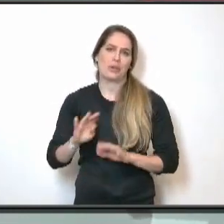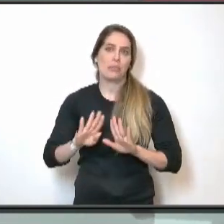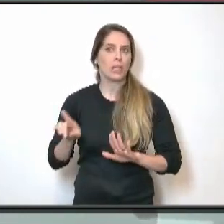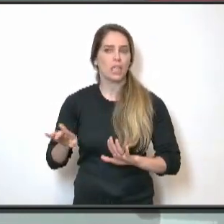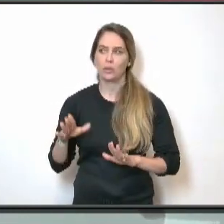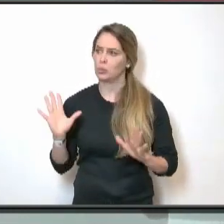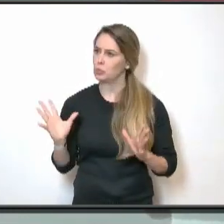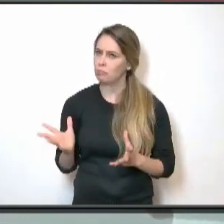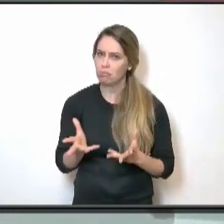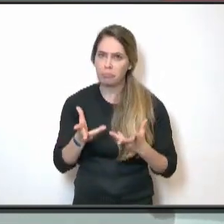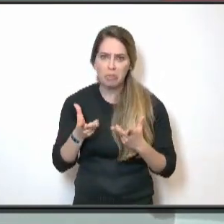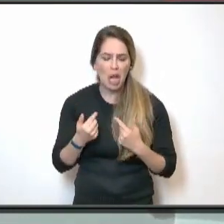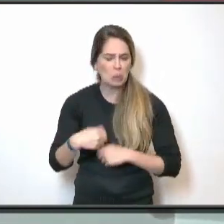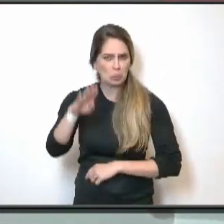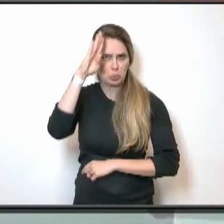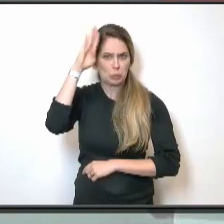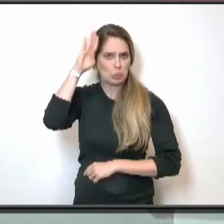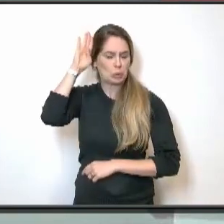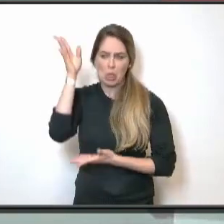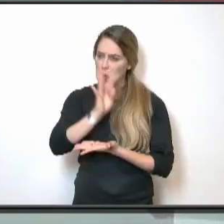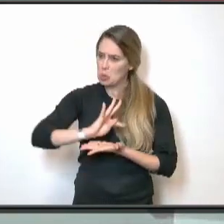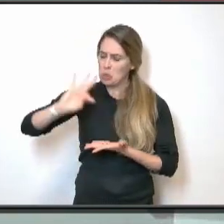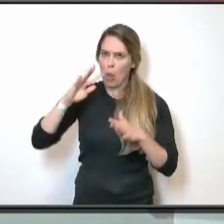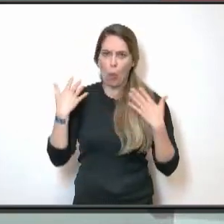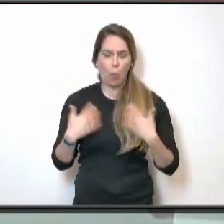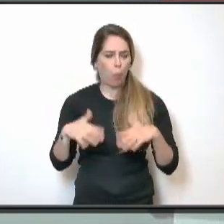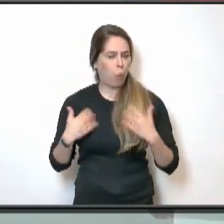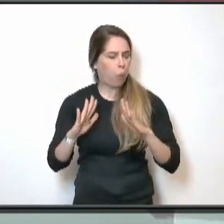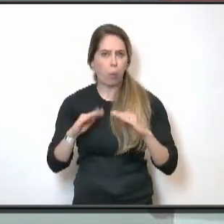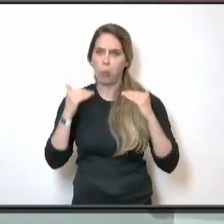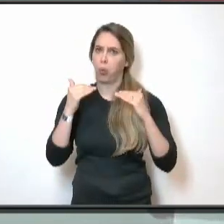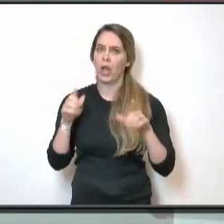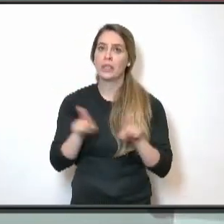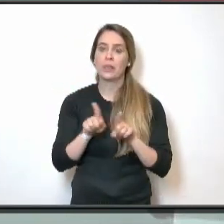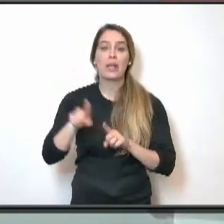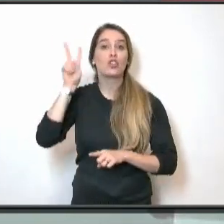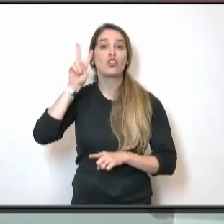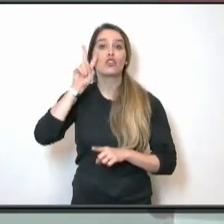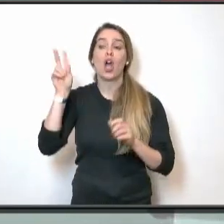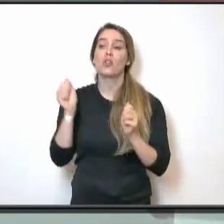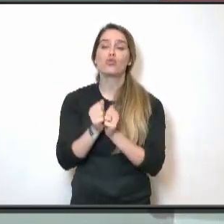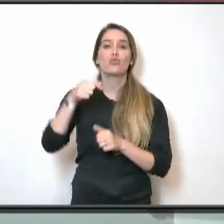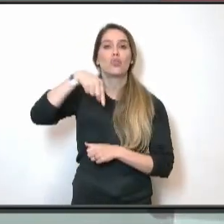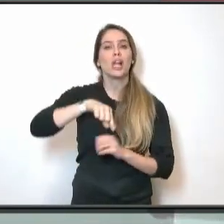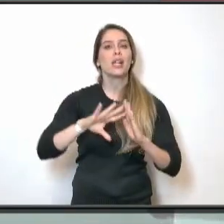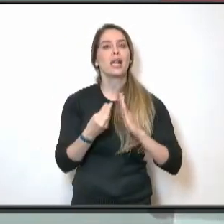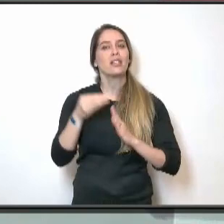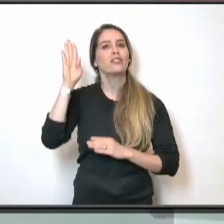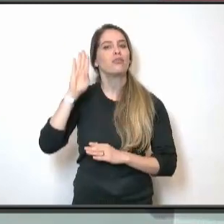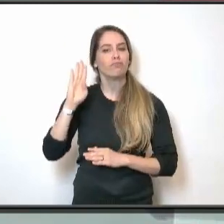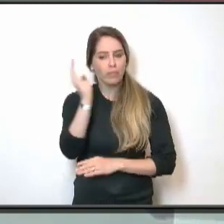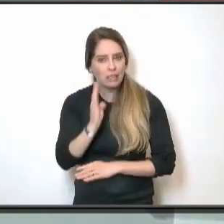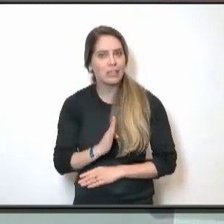excelência acadêmica, um nível teológico extraordinário e uma história com a igreja brasileira de muitos e muitos